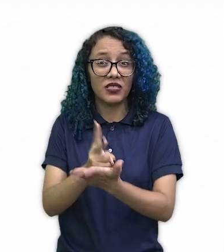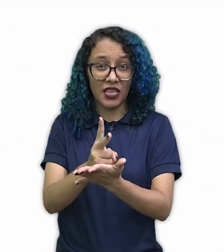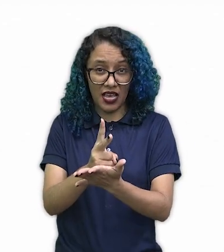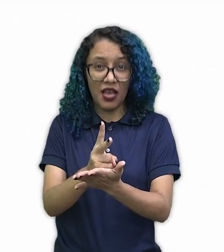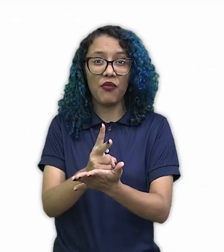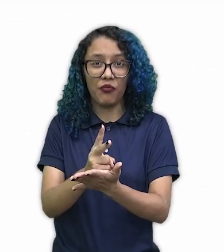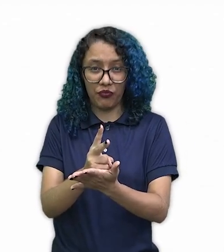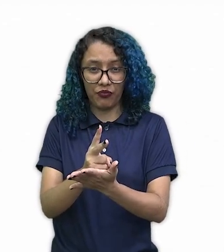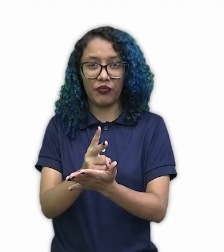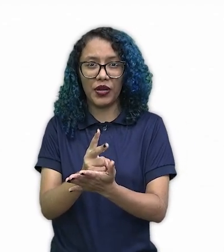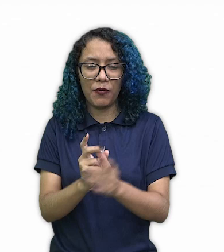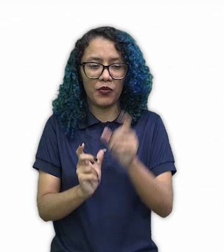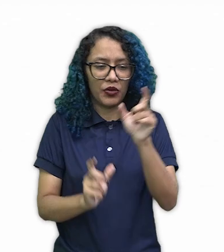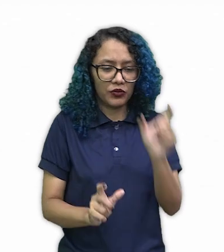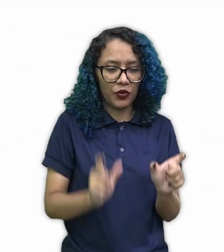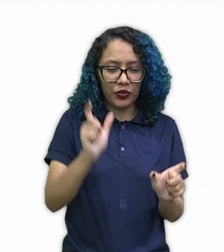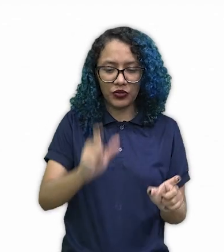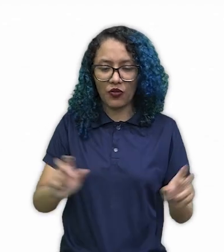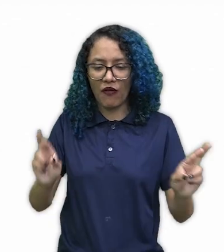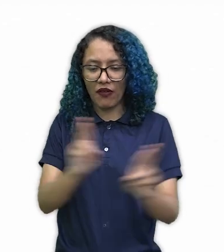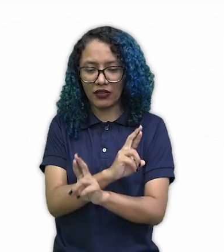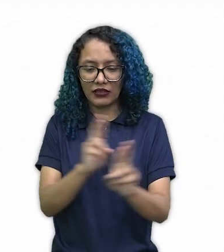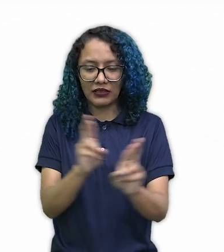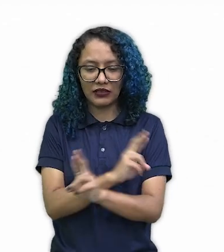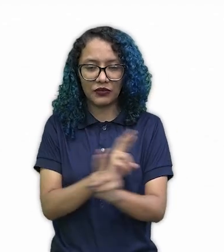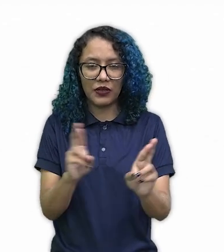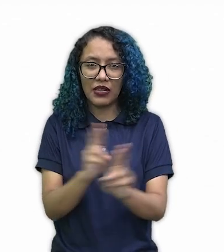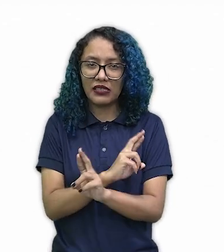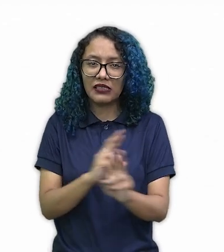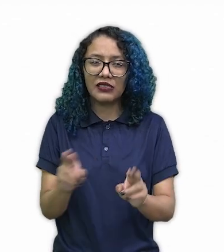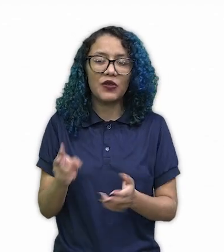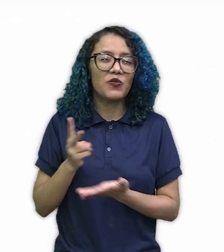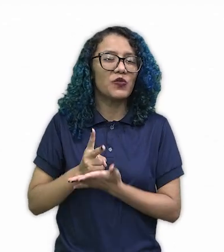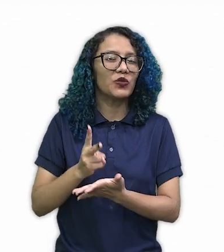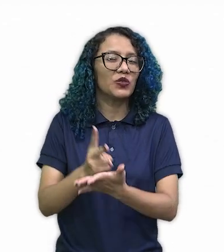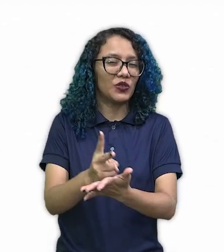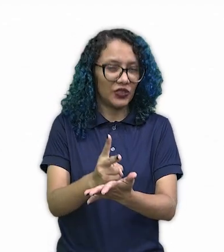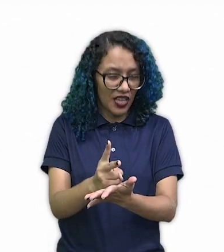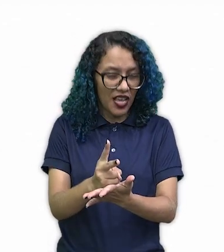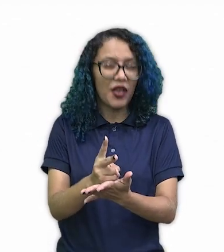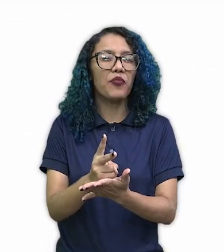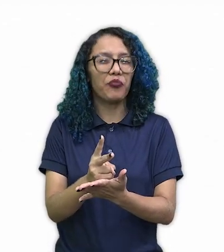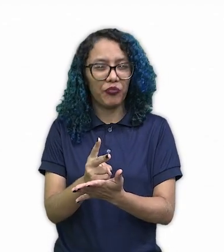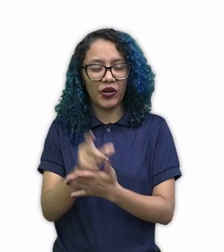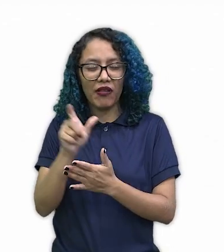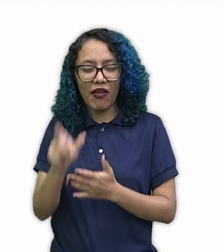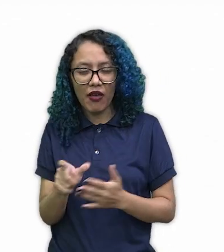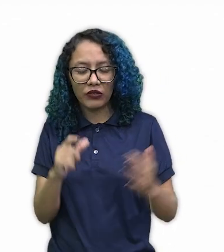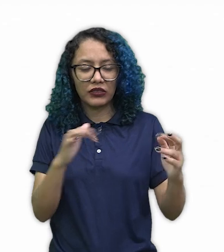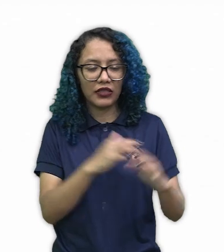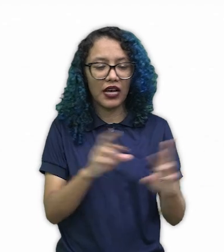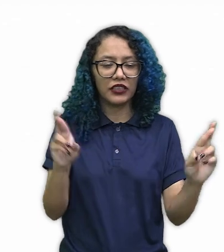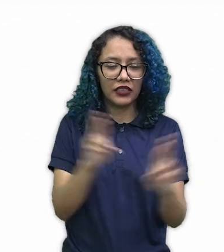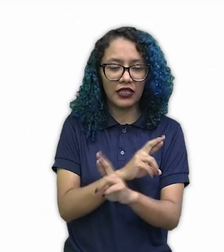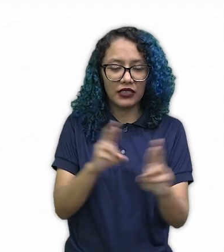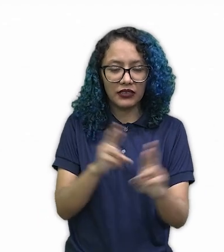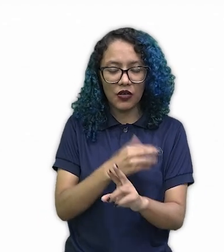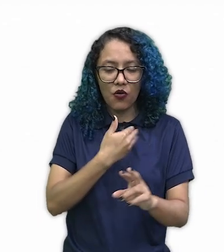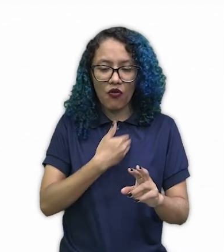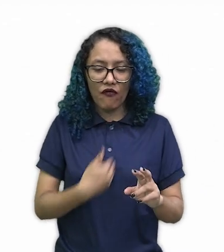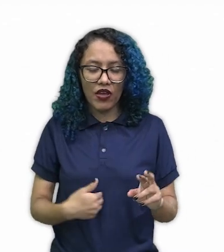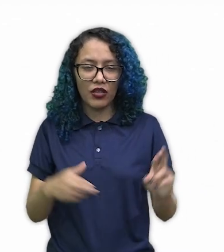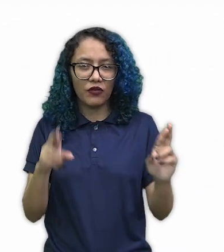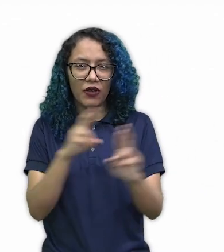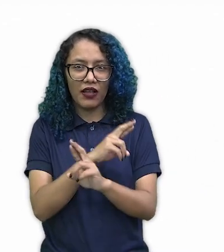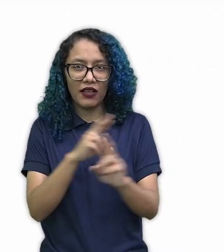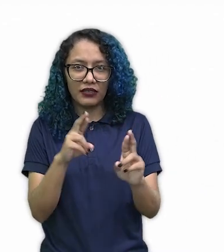cá, vamos dizer assim, eu estou me relacionando com o outro, eu estou me relacionando com aquela cidade, eu estou governando aquela